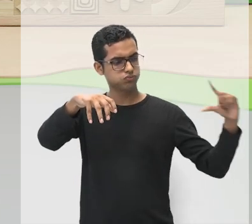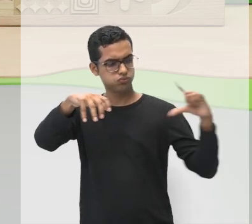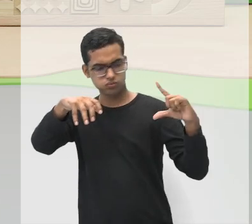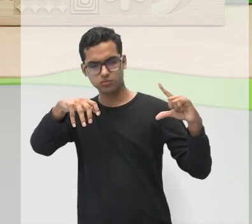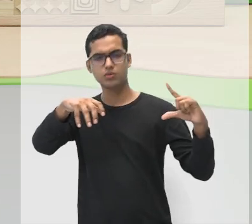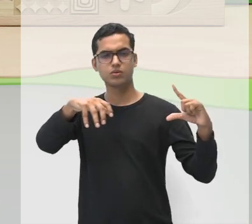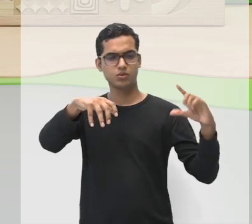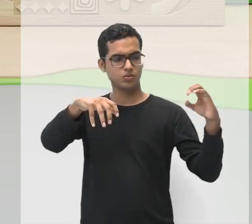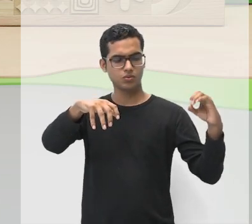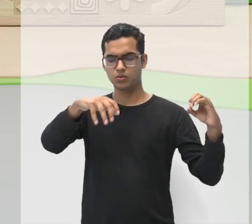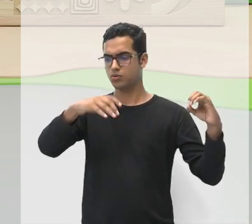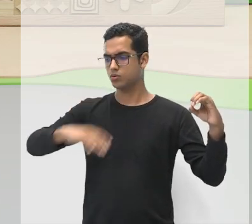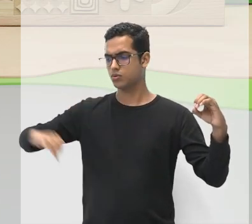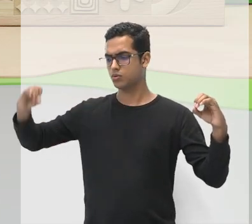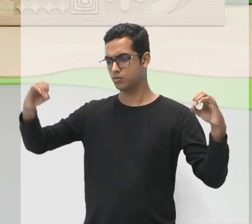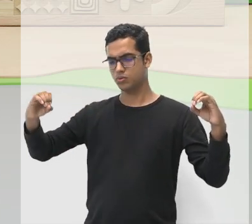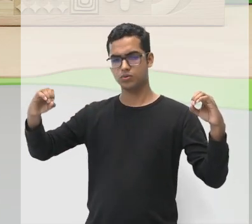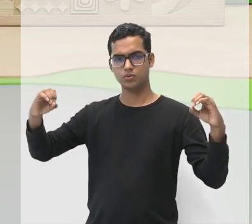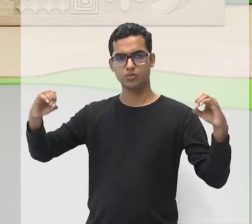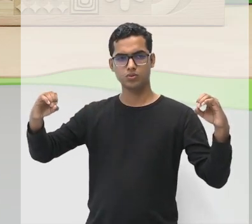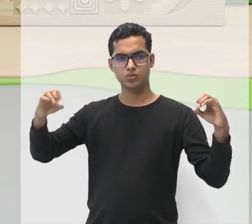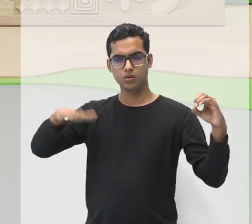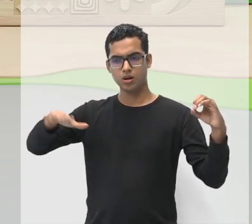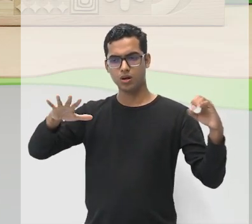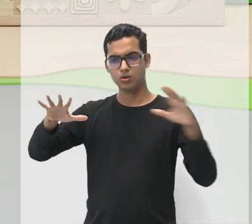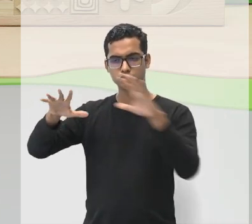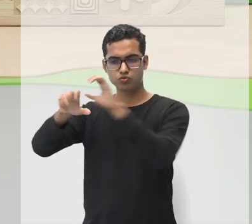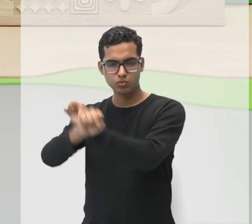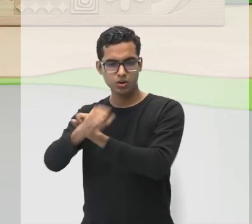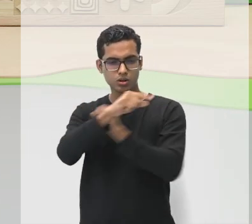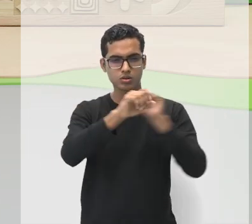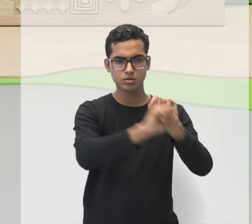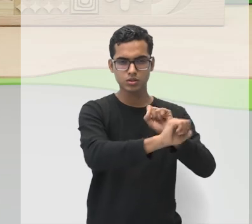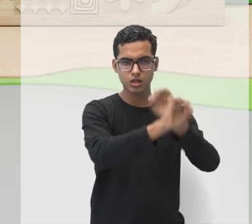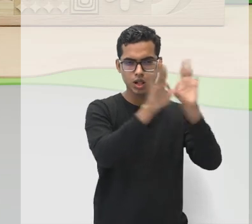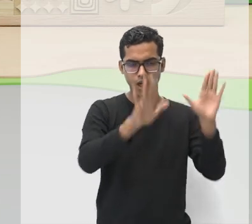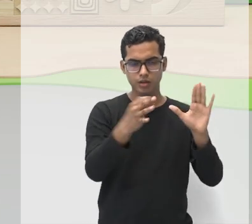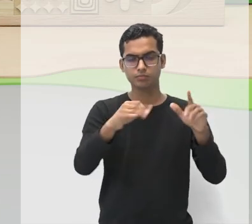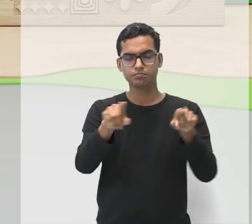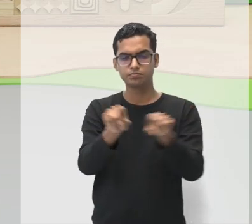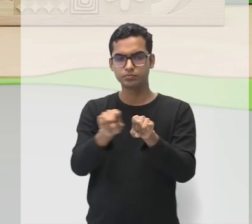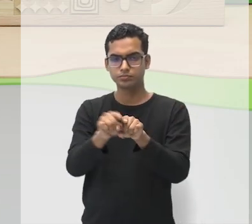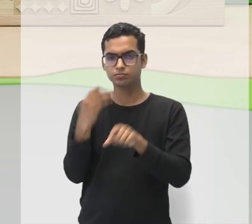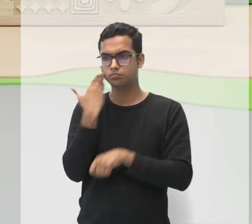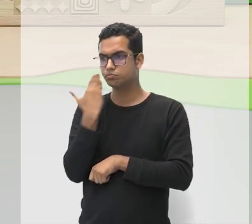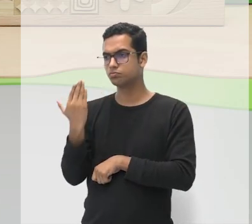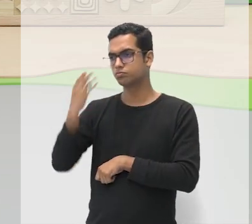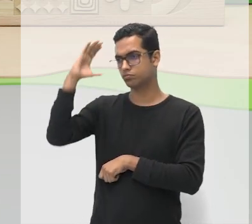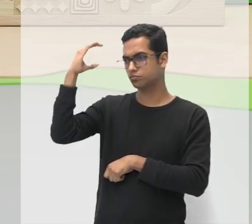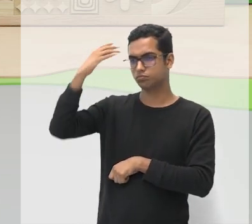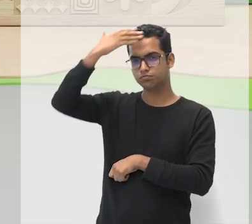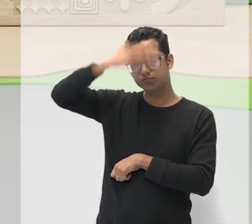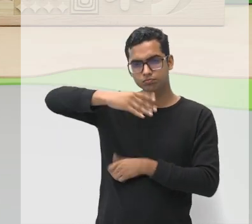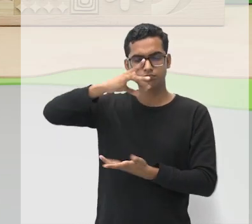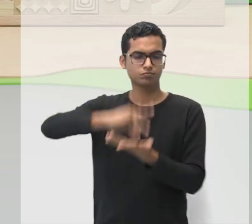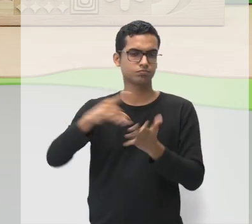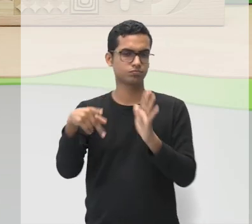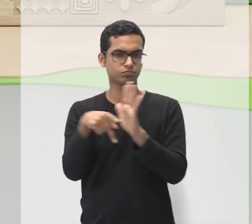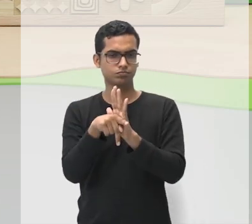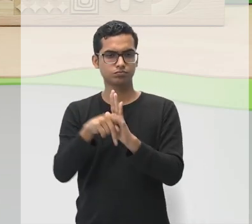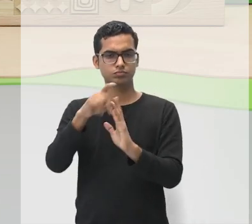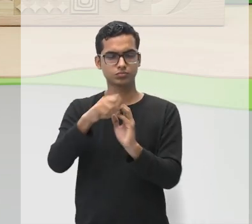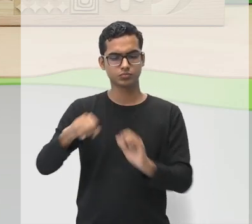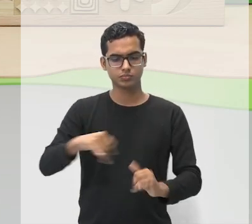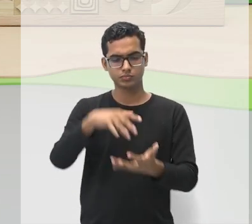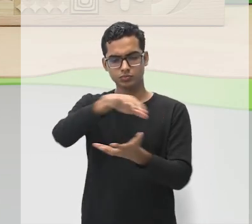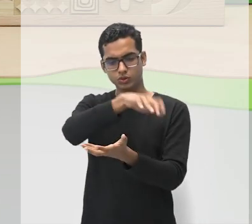com fatos. Então, nós temos fatos que comprovam cientificamente essa circunferência